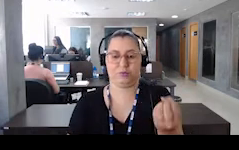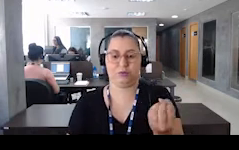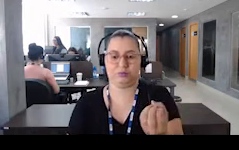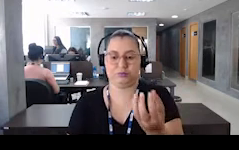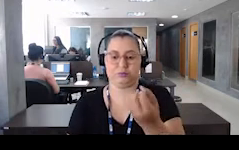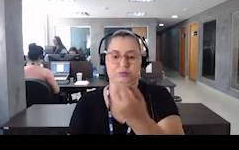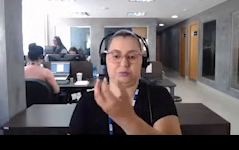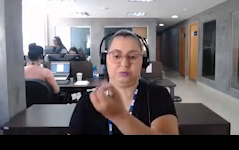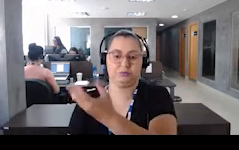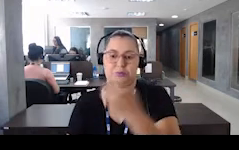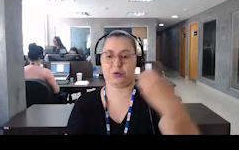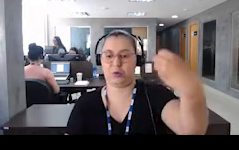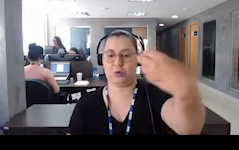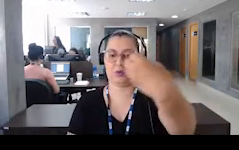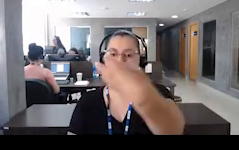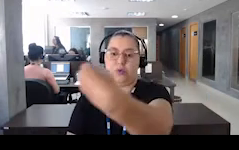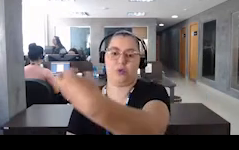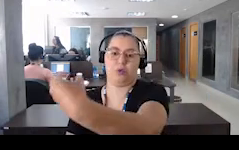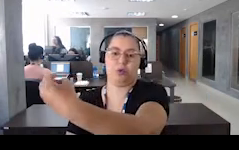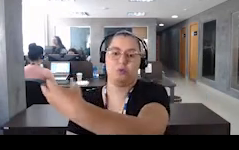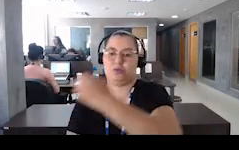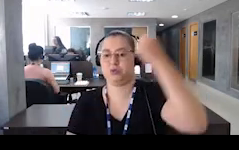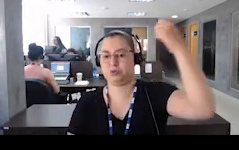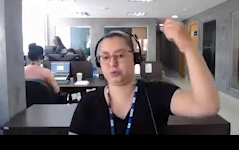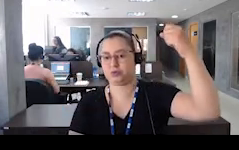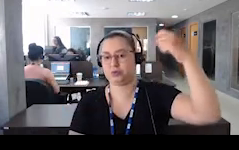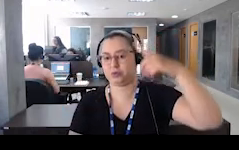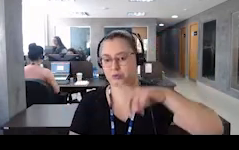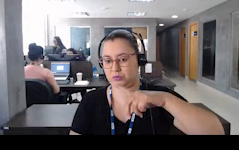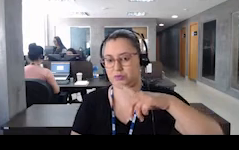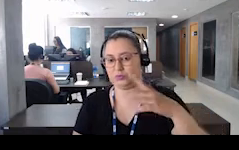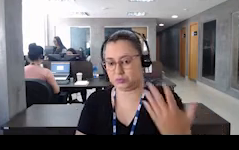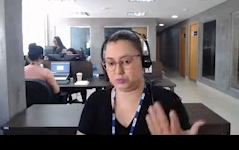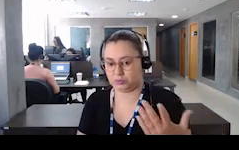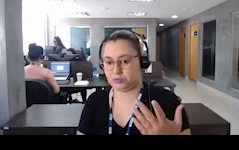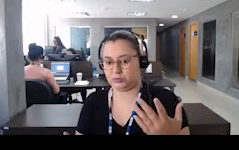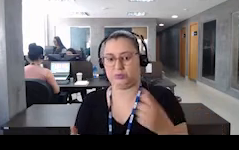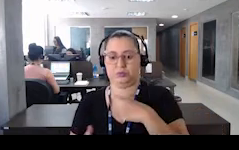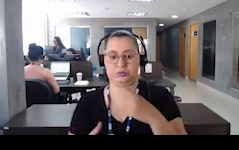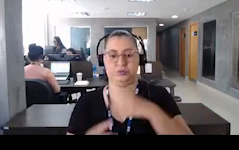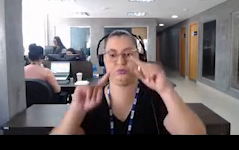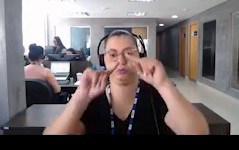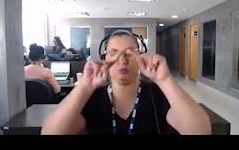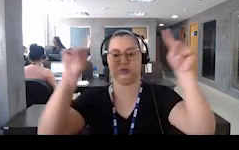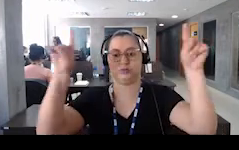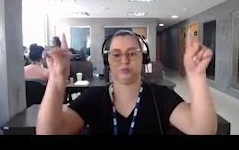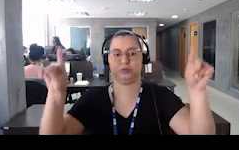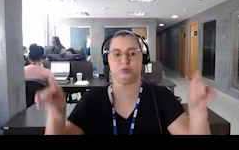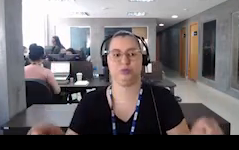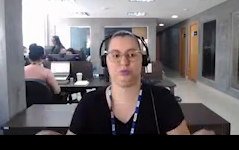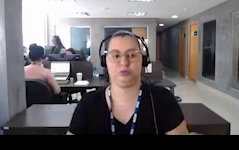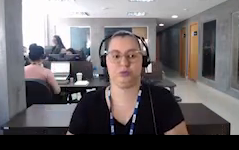Coloquei ele aqui em outro arquivo para ficar melhor de a gente trabalhar ele. Então, onde é que estão as lâmpadas aqui do circuito elétrico,